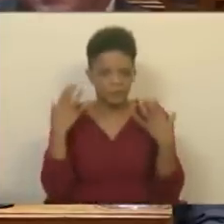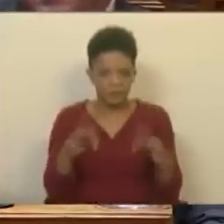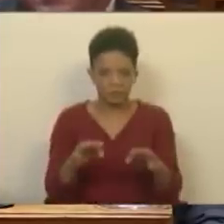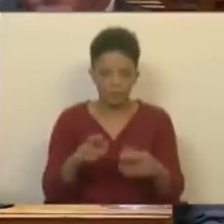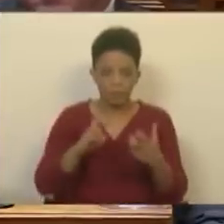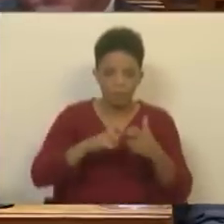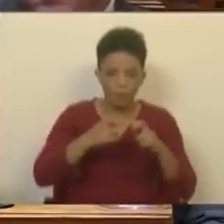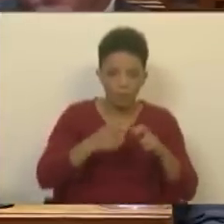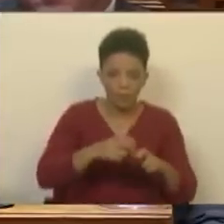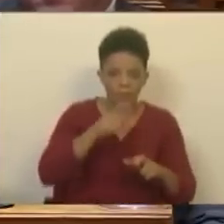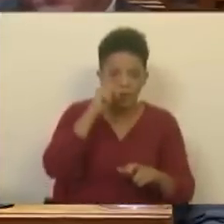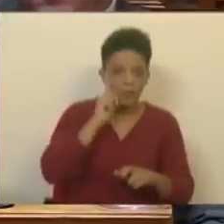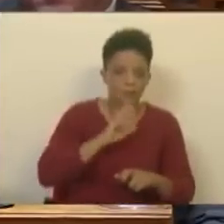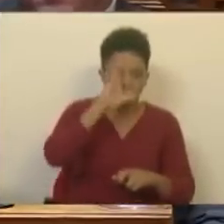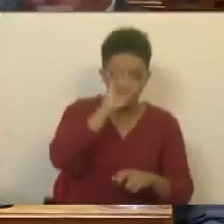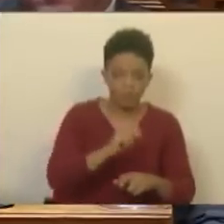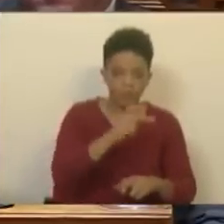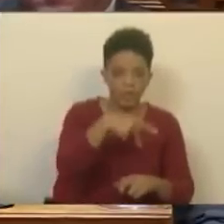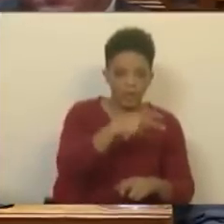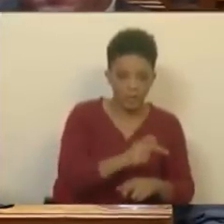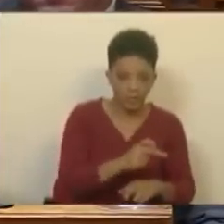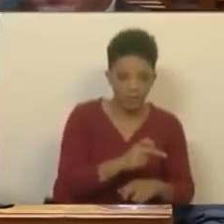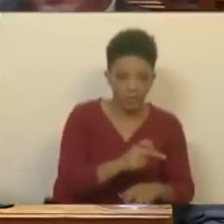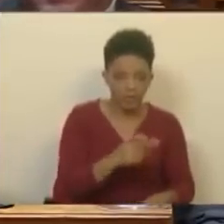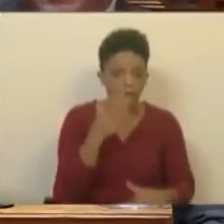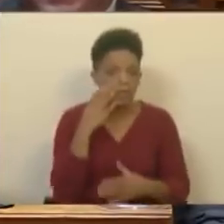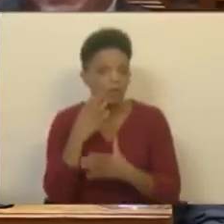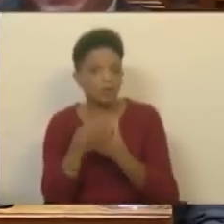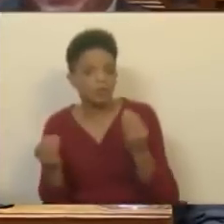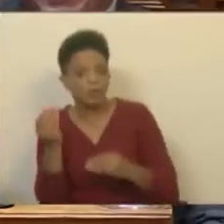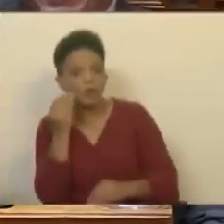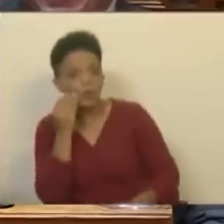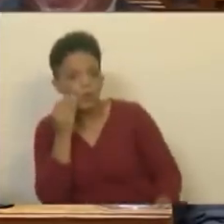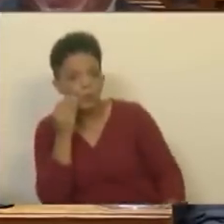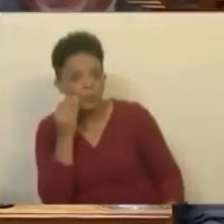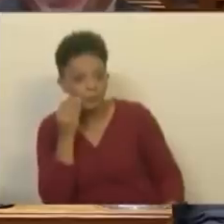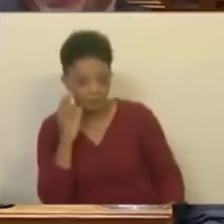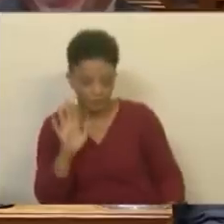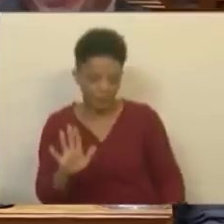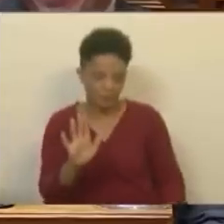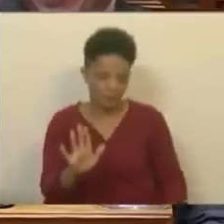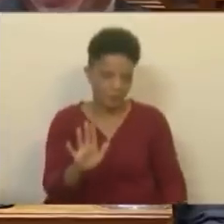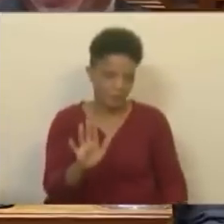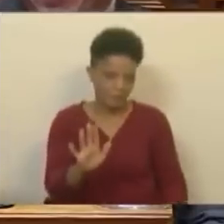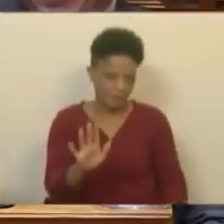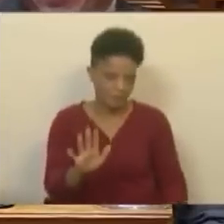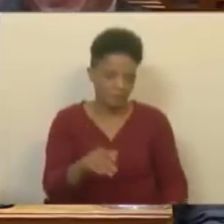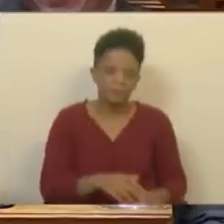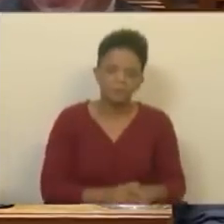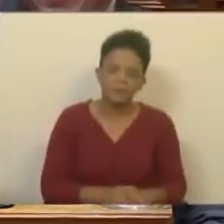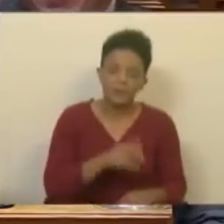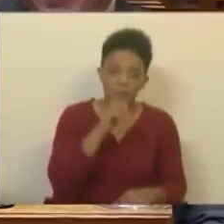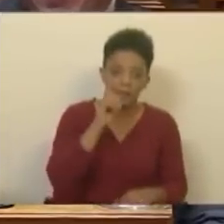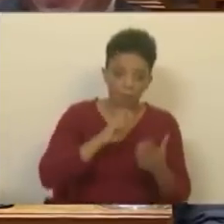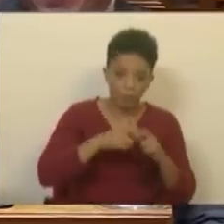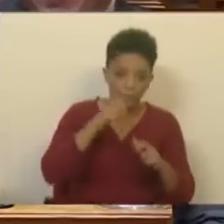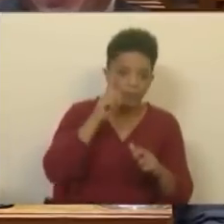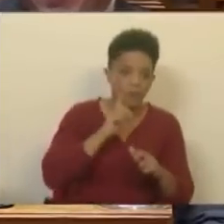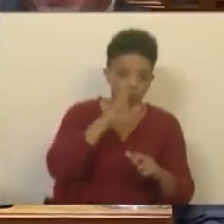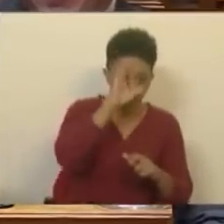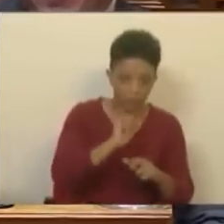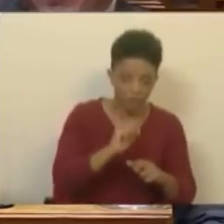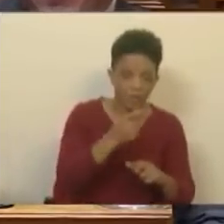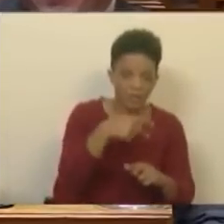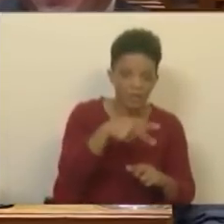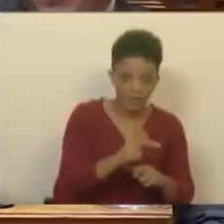problema com o ministro anda brilhosa como é como é que se como é que se resolve já já segurei já segurei problema com isto era brilhosa